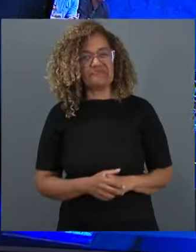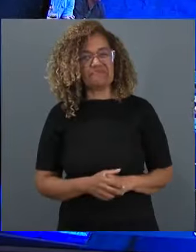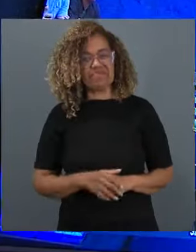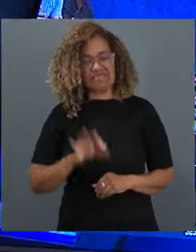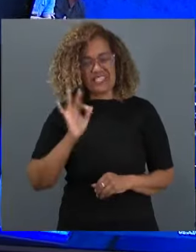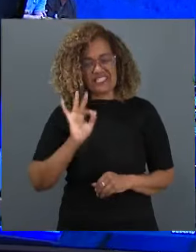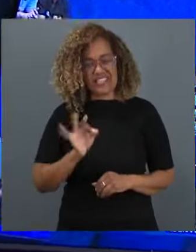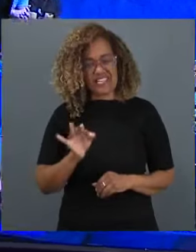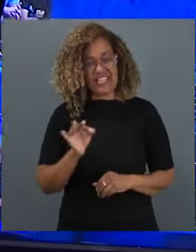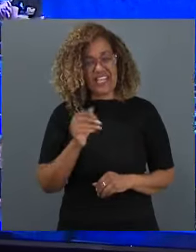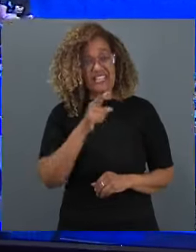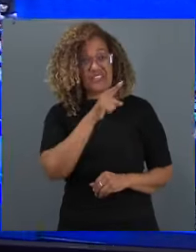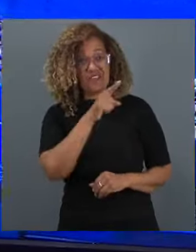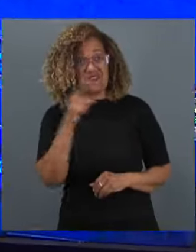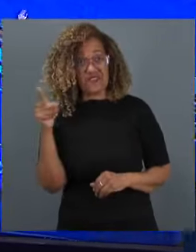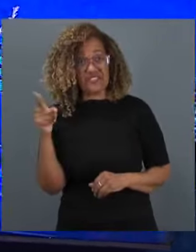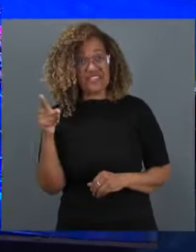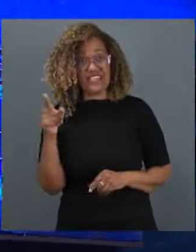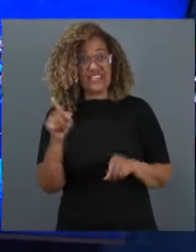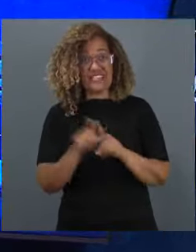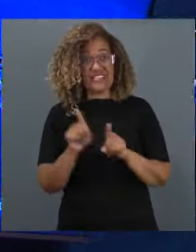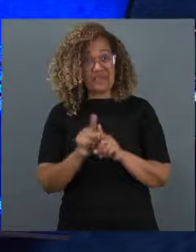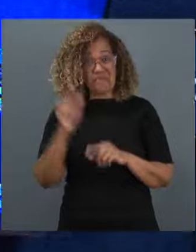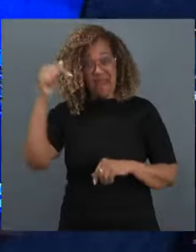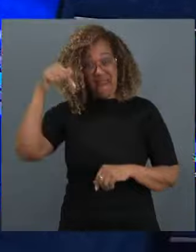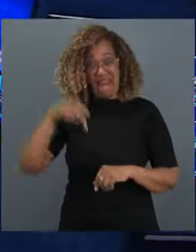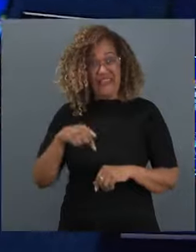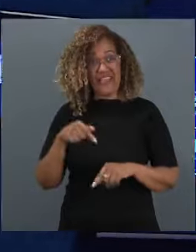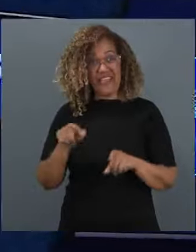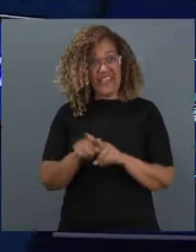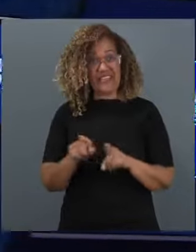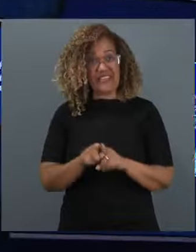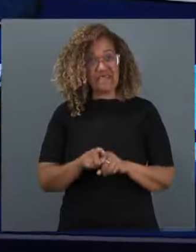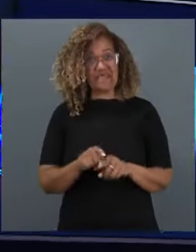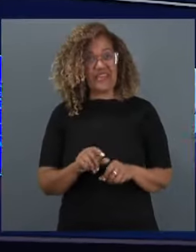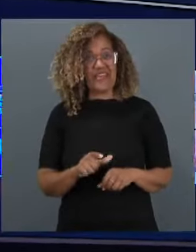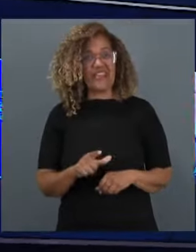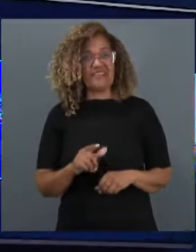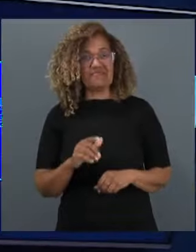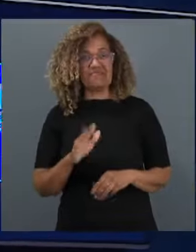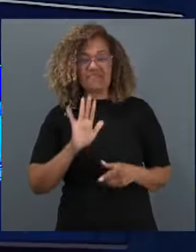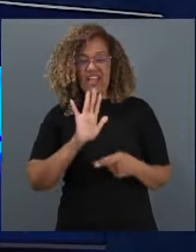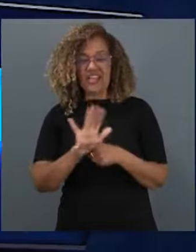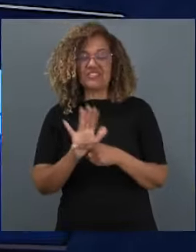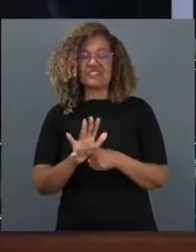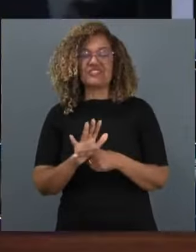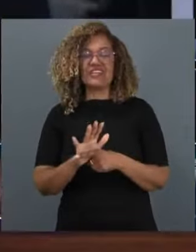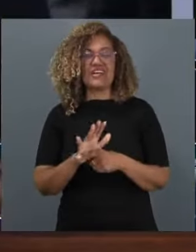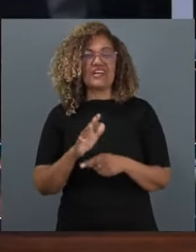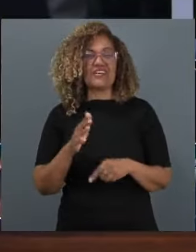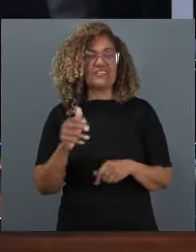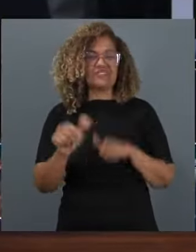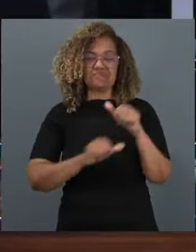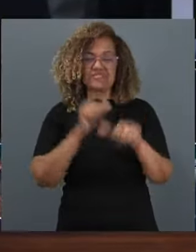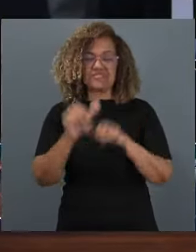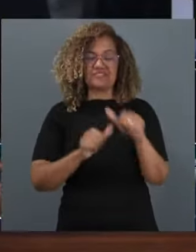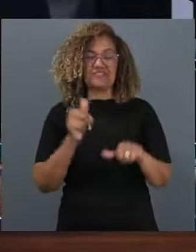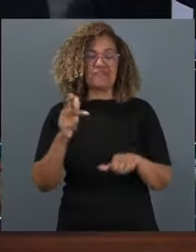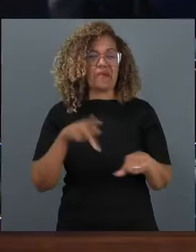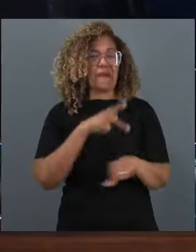que vocês já estarão aqui tomando de conta e ajudando a construir um país melhor, tá? Então, sejam